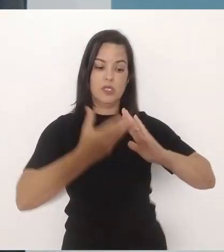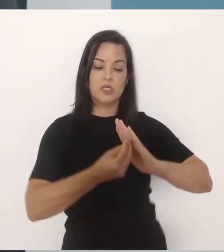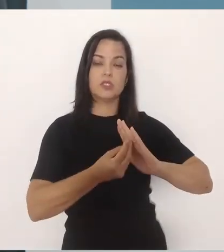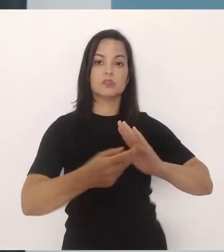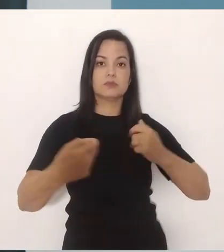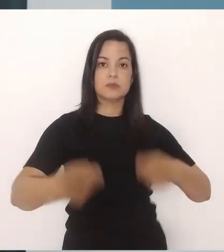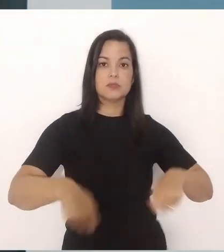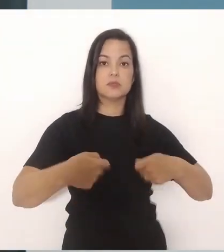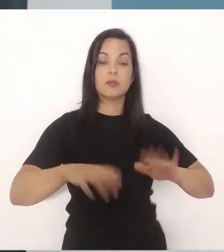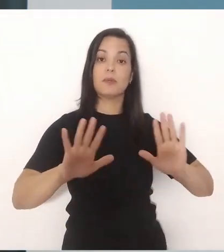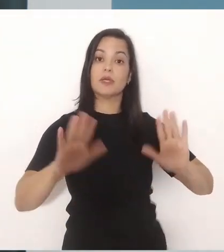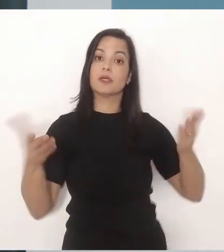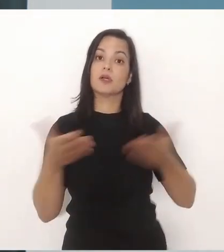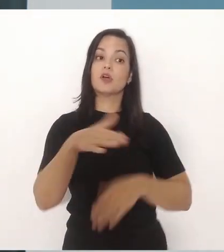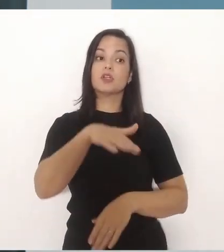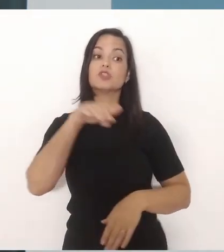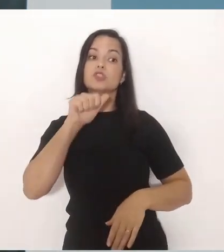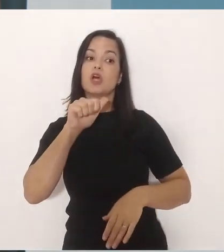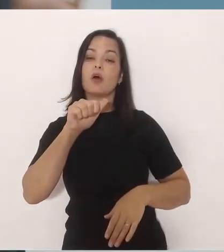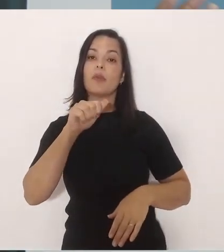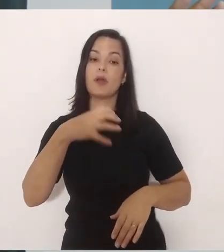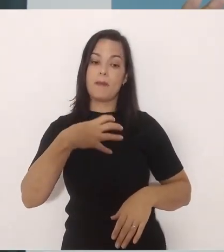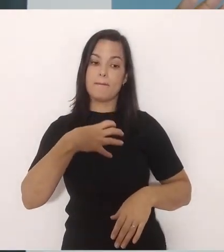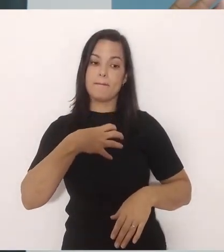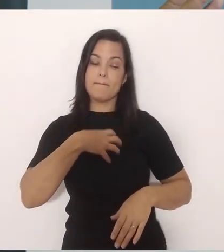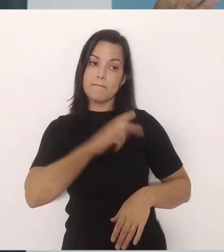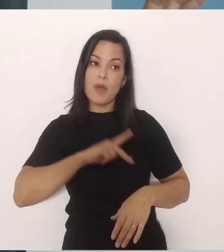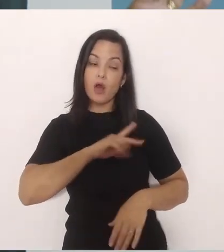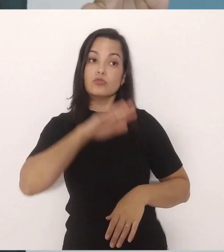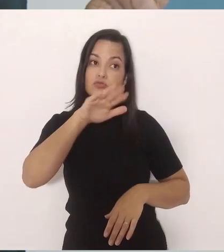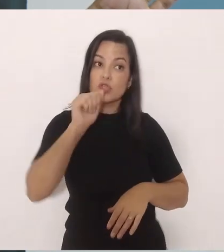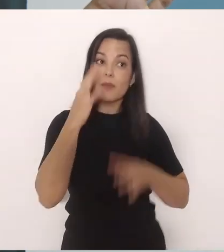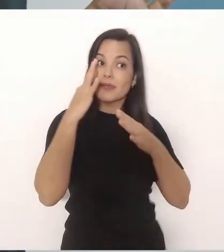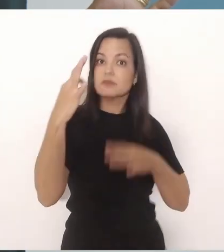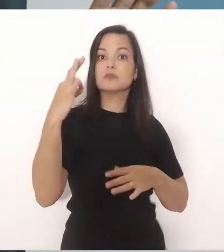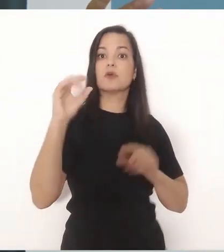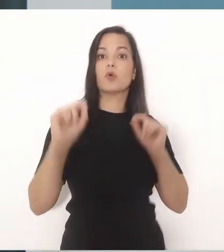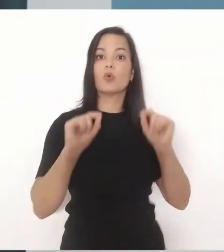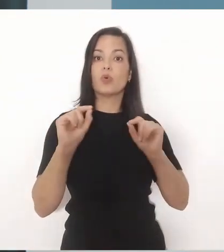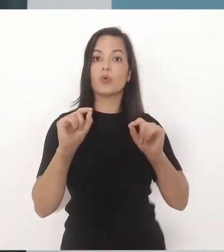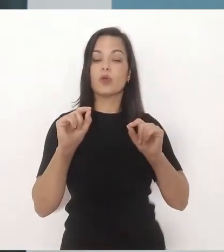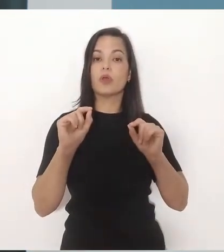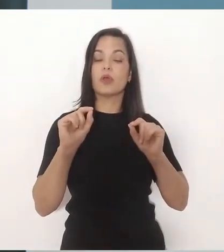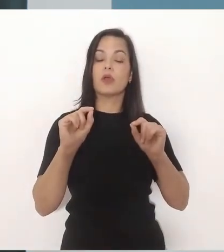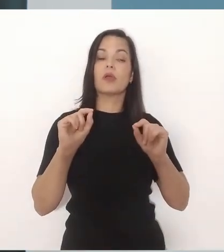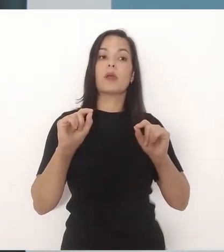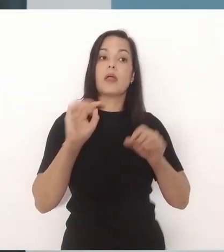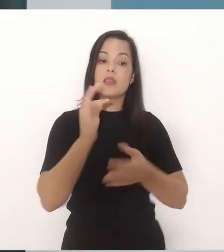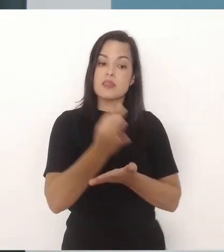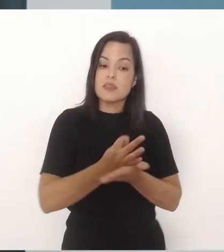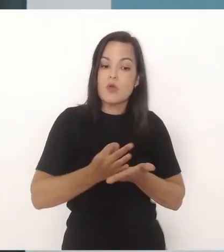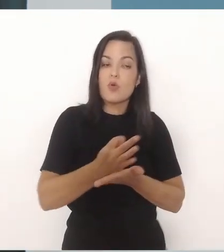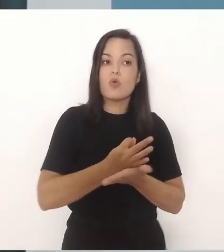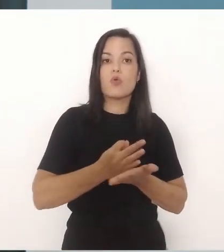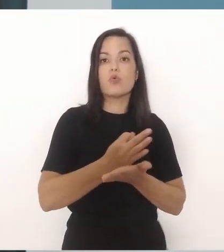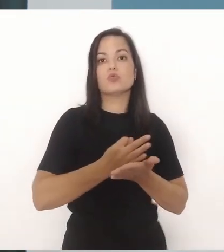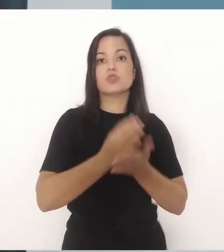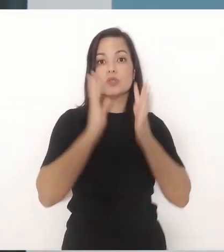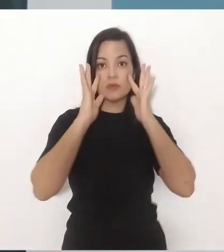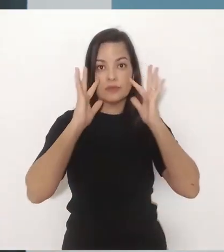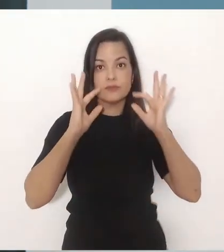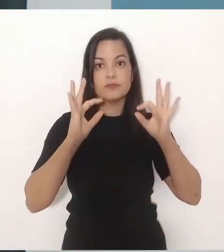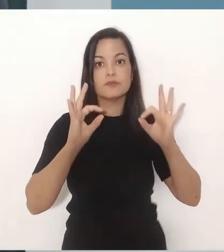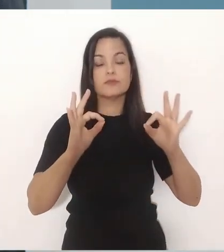agora o chamado de Paulo é baseado em toda essa teologia que foi vista. Então vivamos na prática